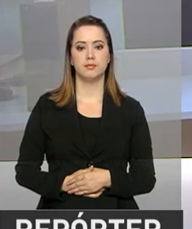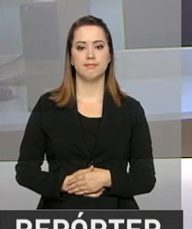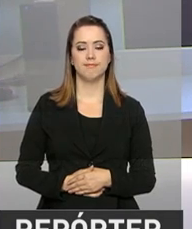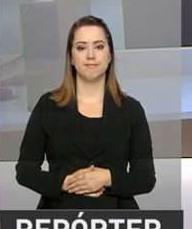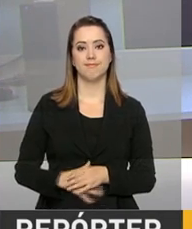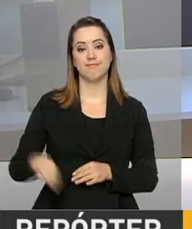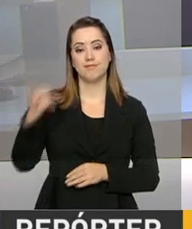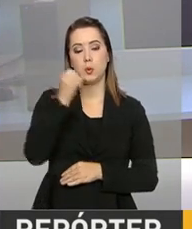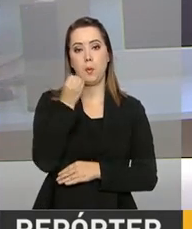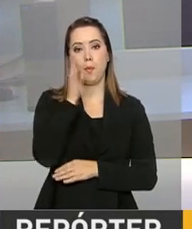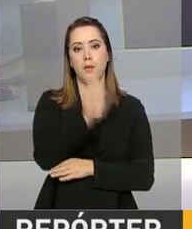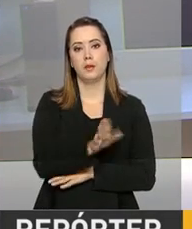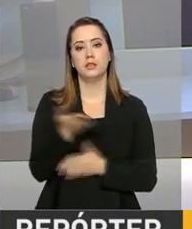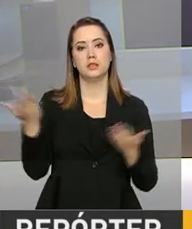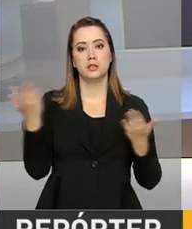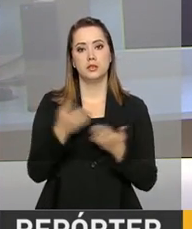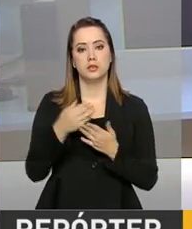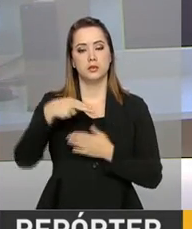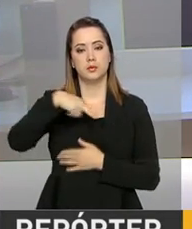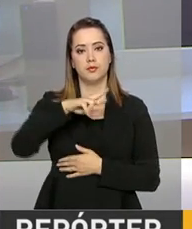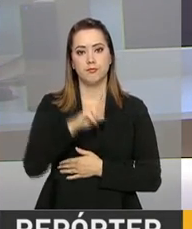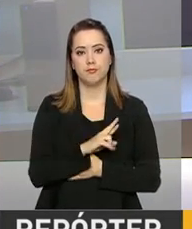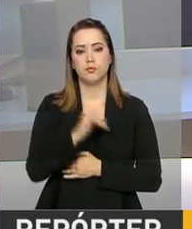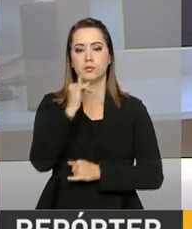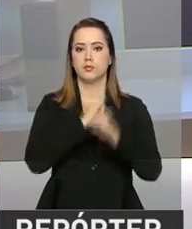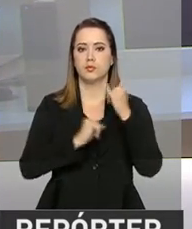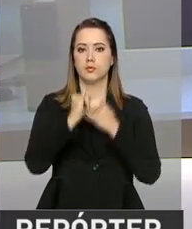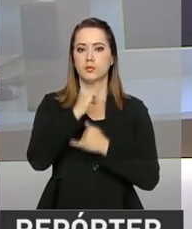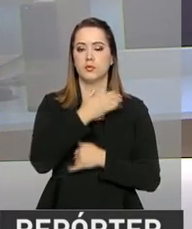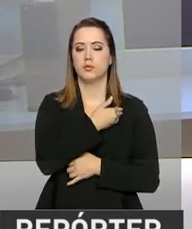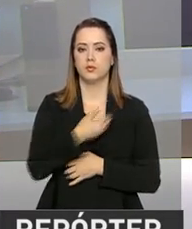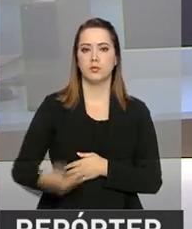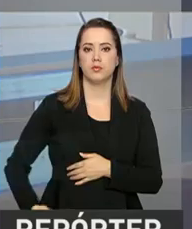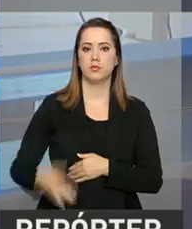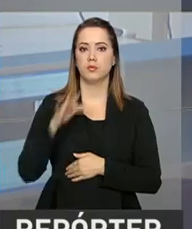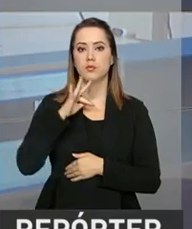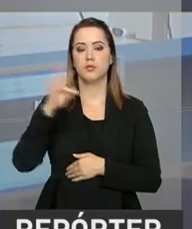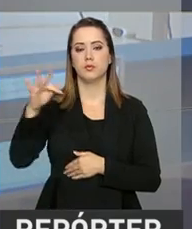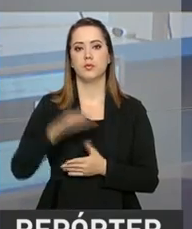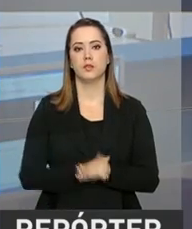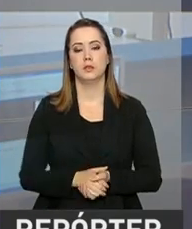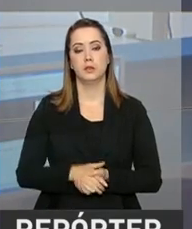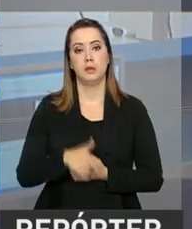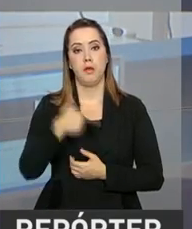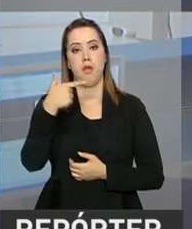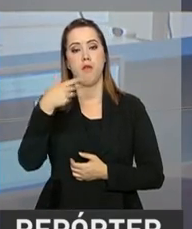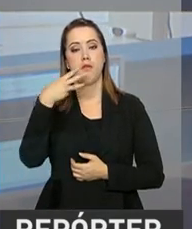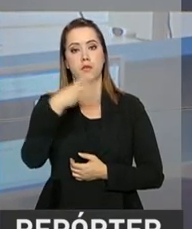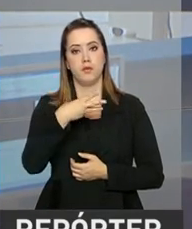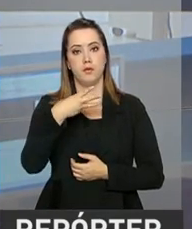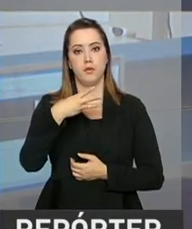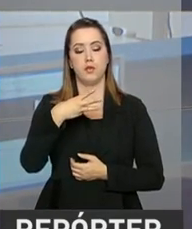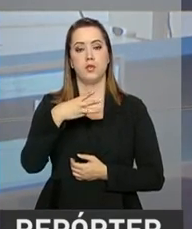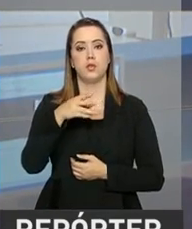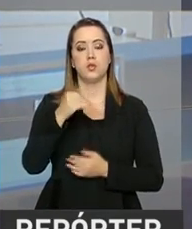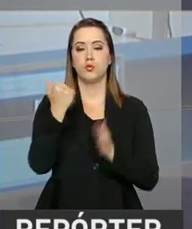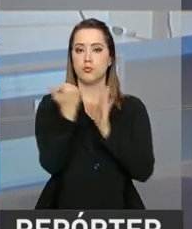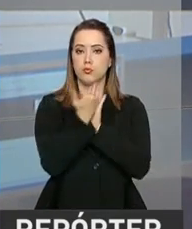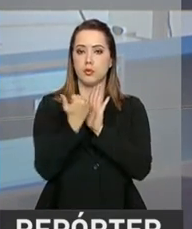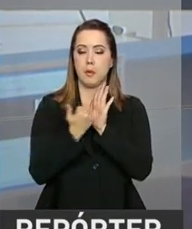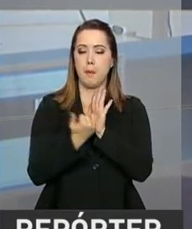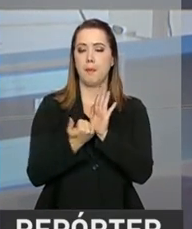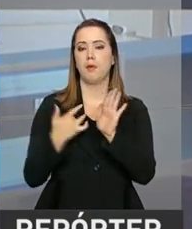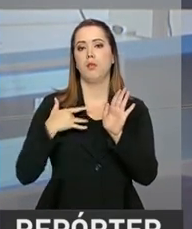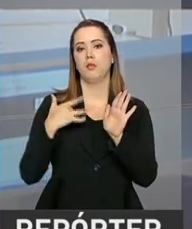Olá boa tarde estamos de volta com repórter NBR e as notícias do governo federal 23 planos de saúde tiveram a